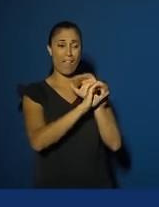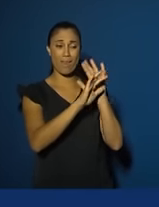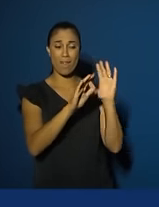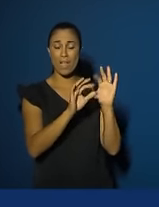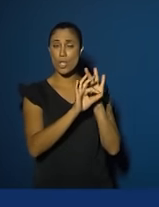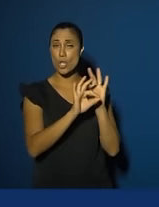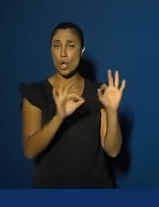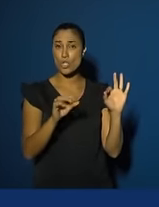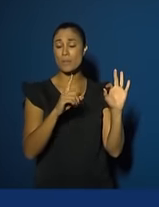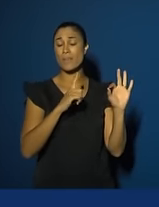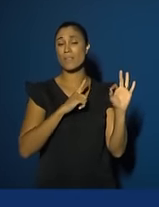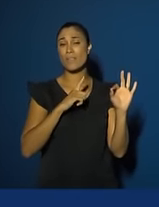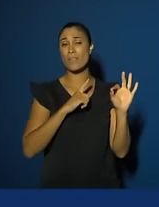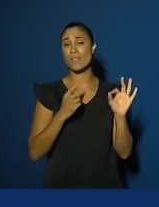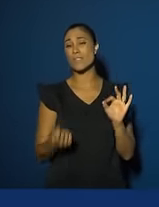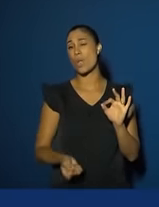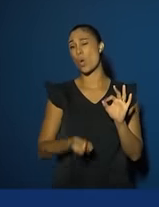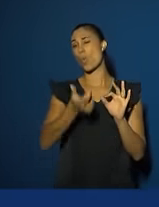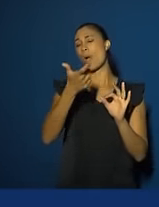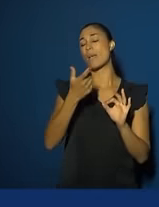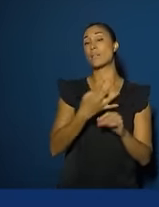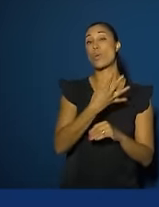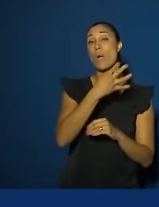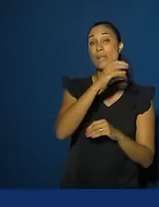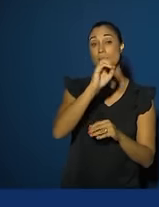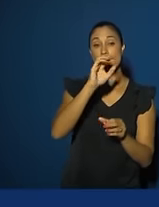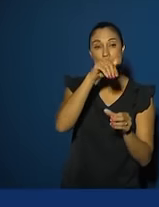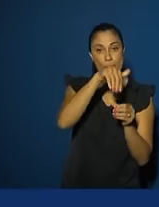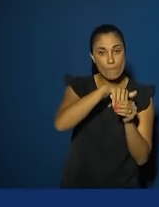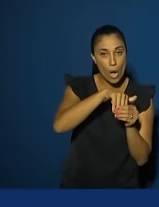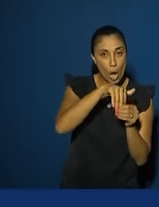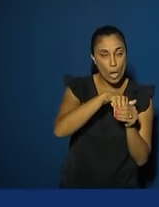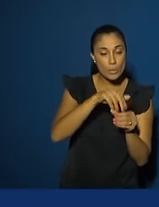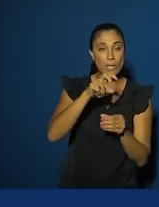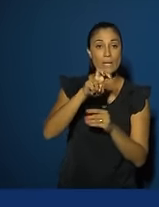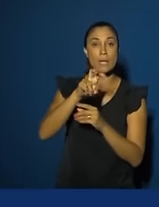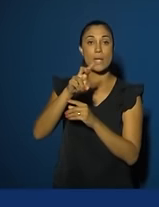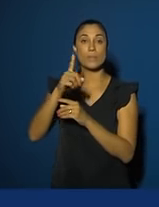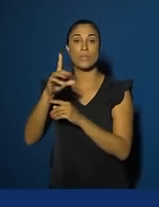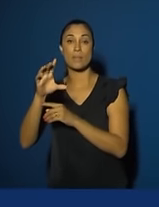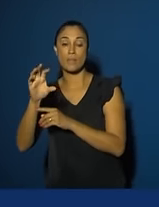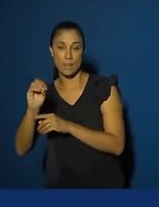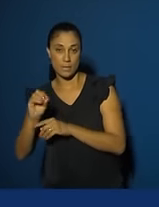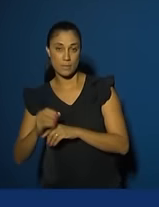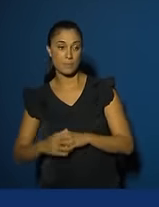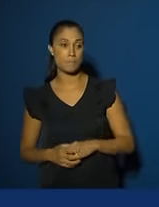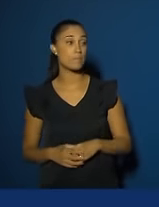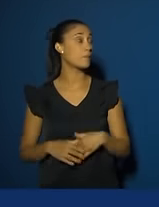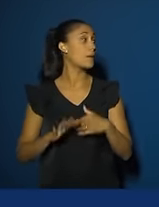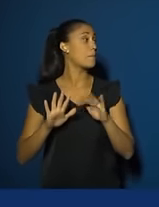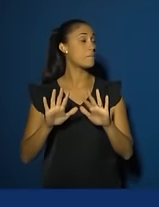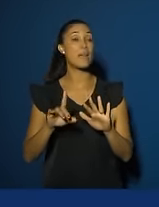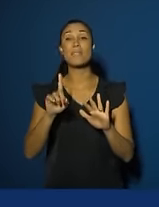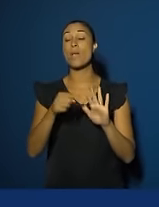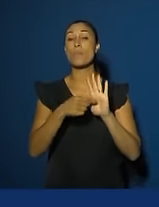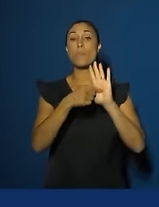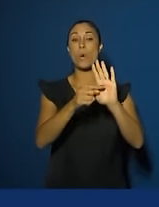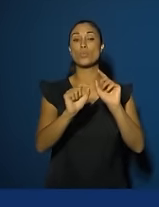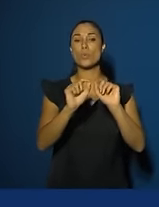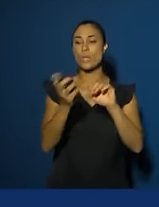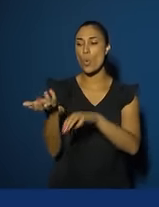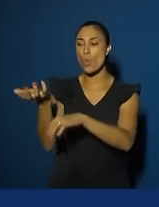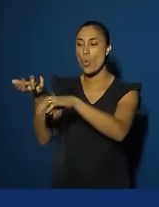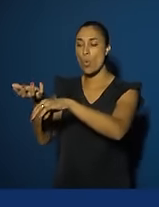tivemos que às vezes quase bateu 400 votos em 513 possíveis Então isso é uma demonstração de que o